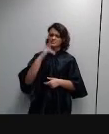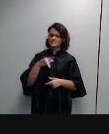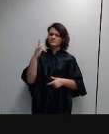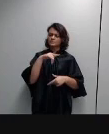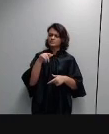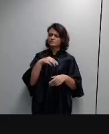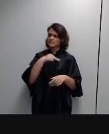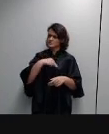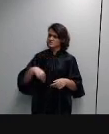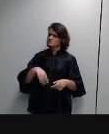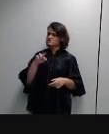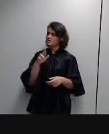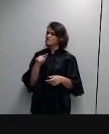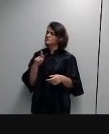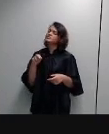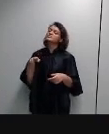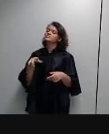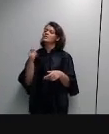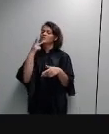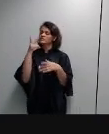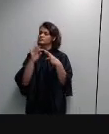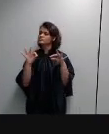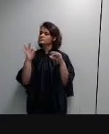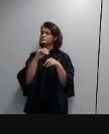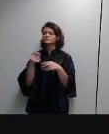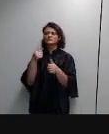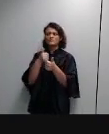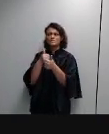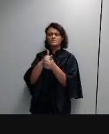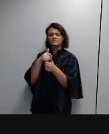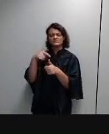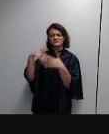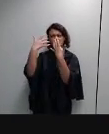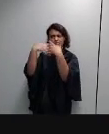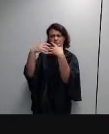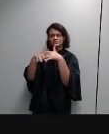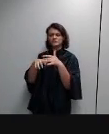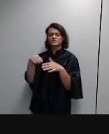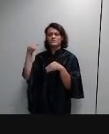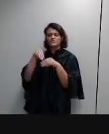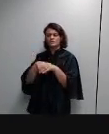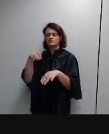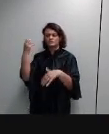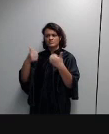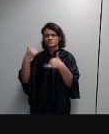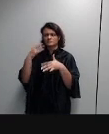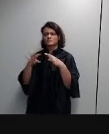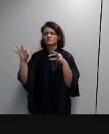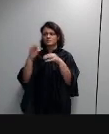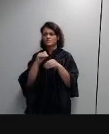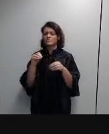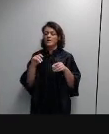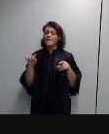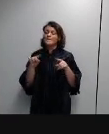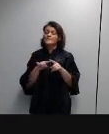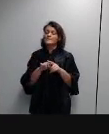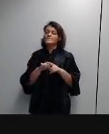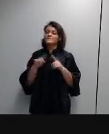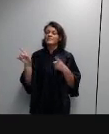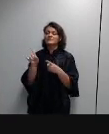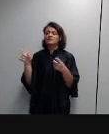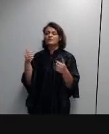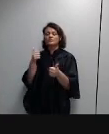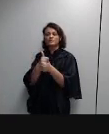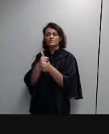Regina acompanhei também raciocínio escrito no voto do eminente relator mas eu vou que acompanharam a